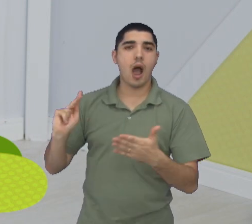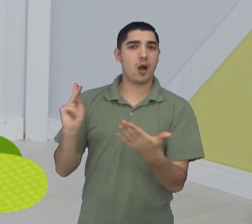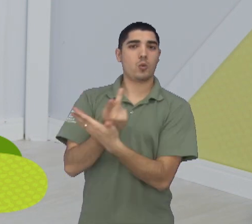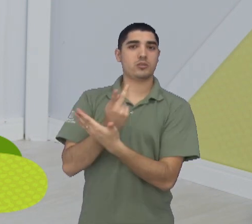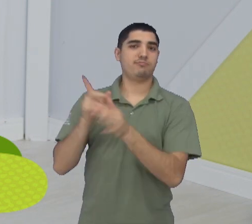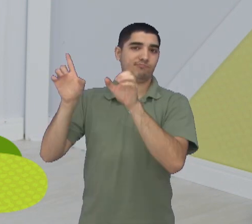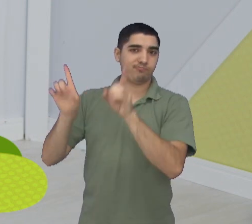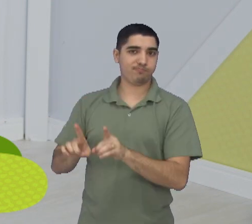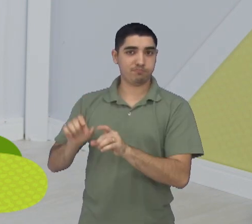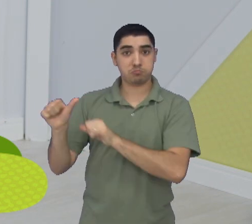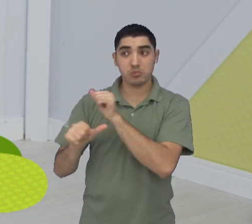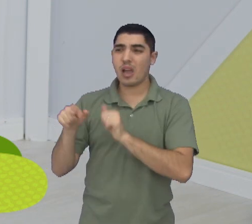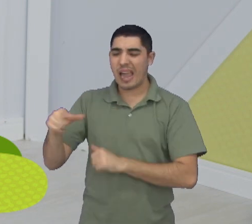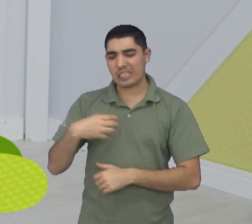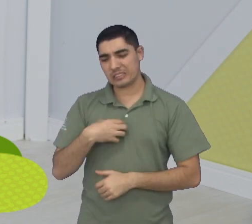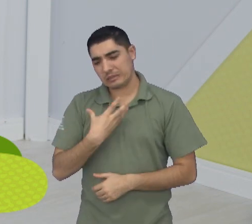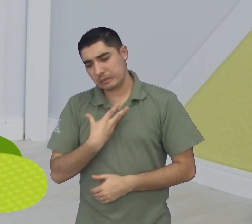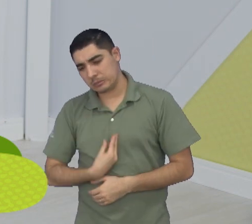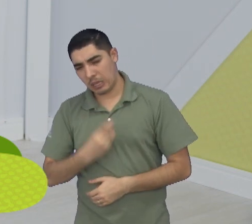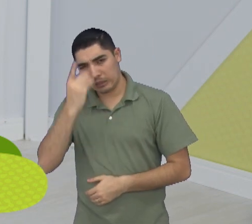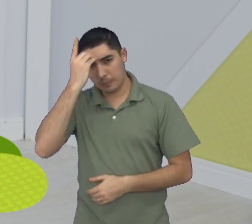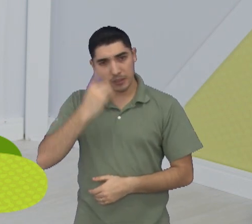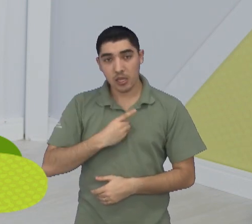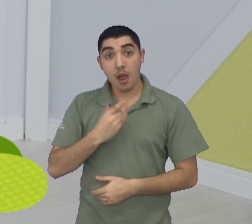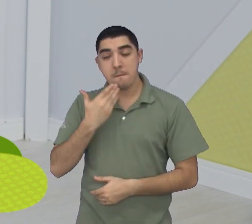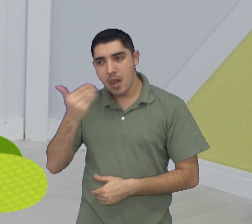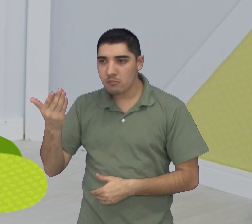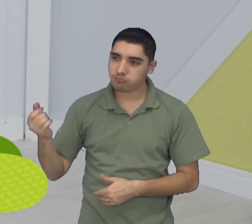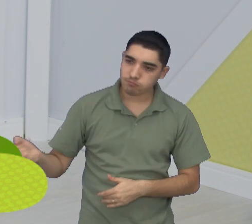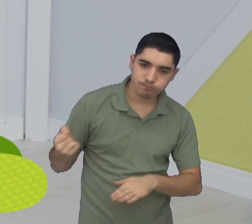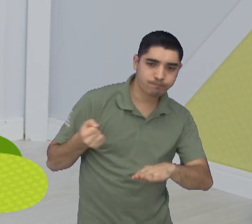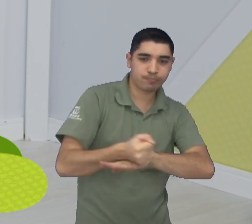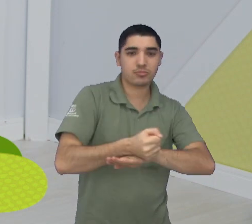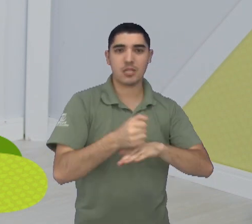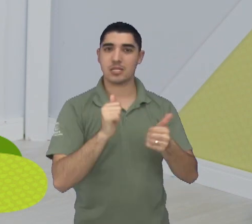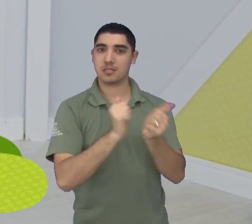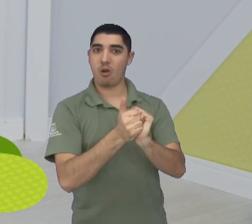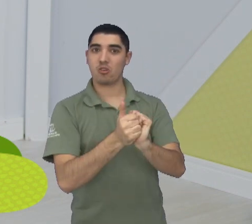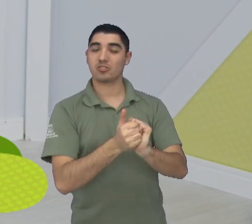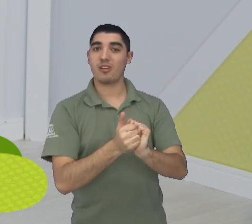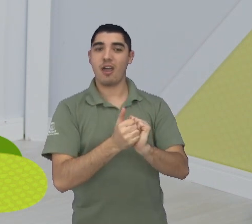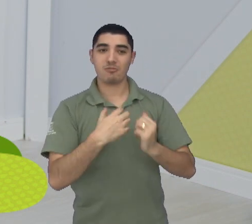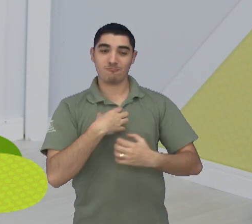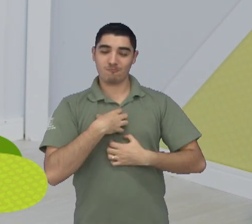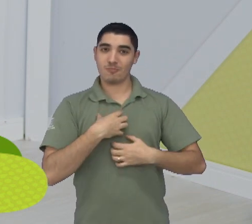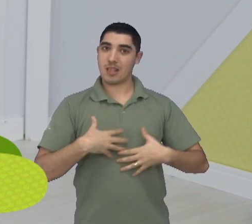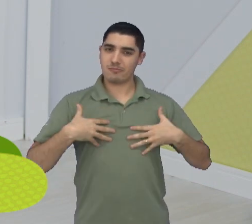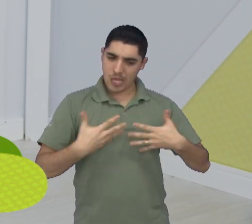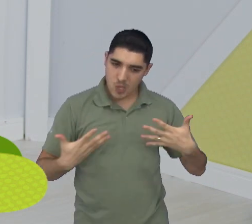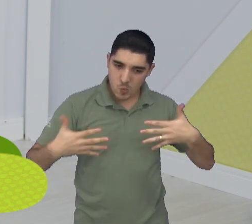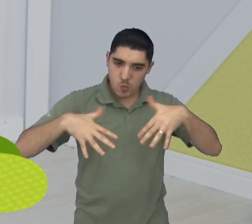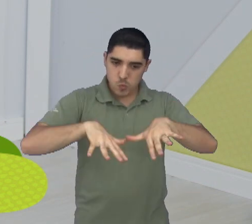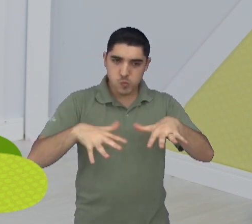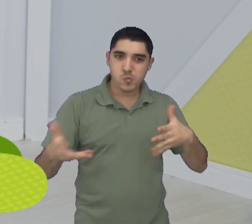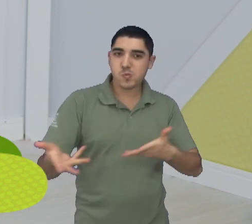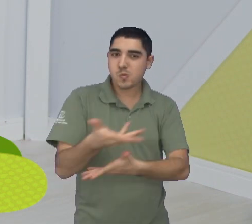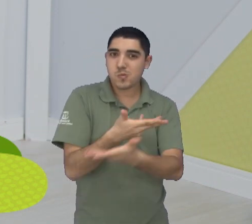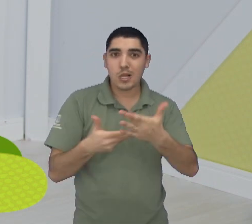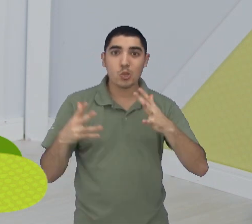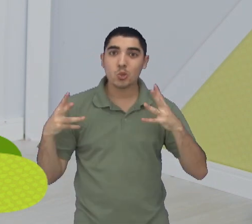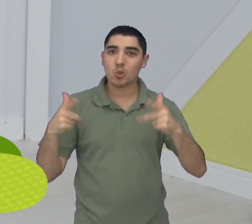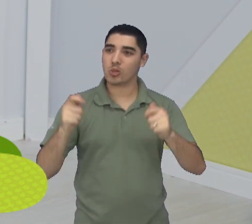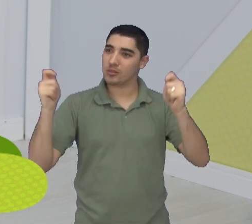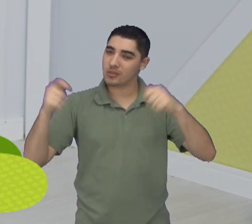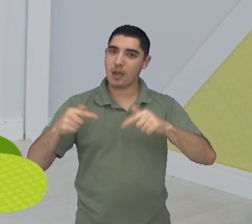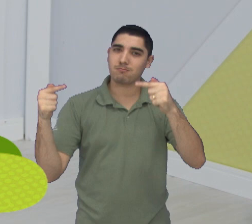está aí para poder ajudar e fazer esse trabalho de inclusão com todo mundo. Enfim, todo mundo é só achar um esporte que se encaixe melhor